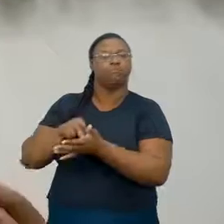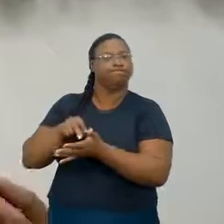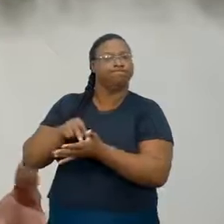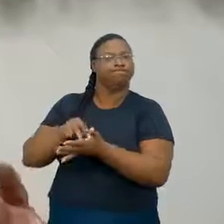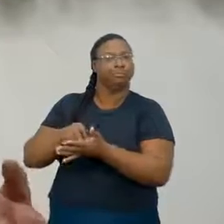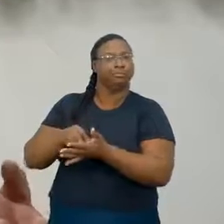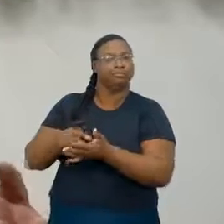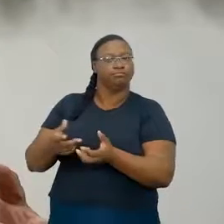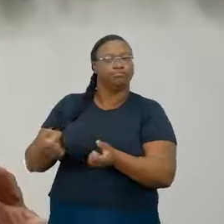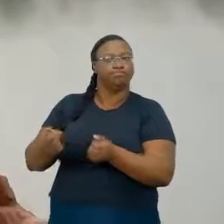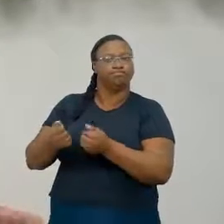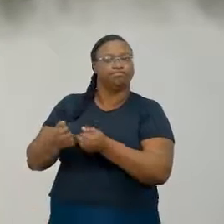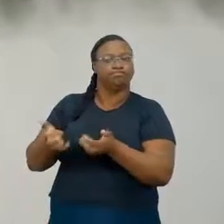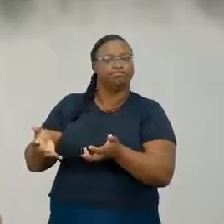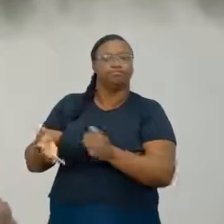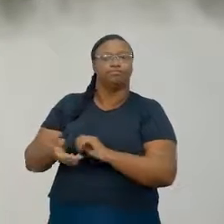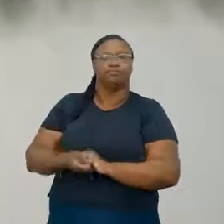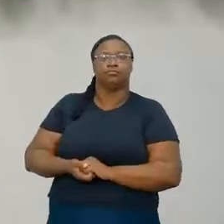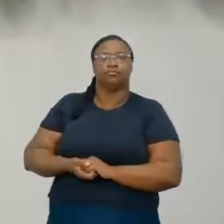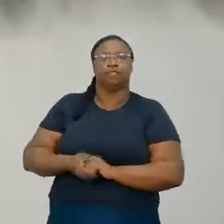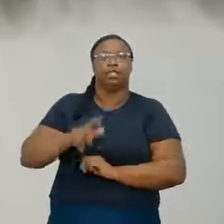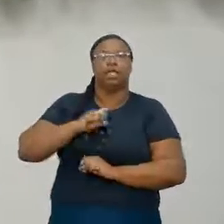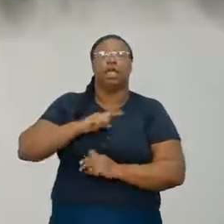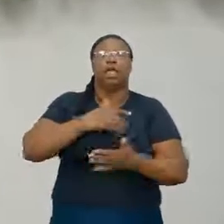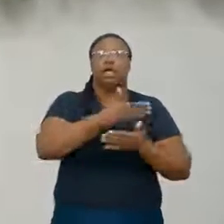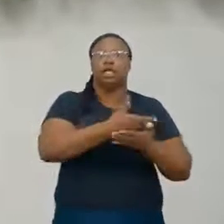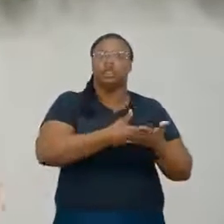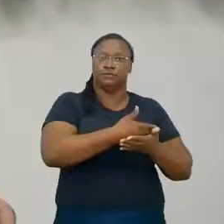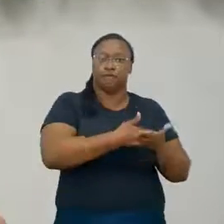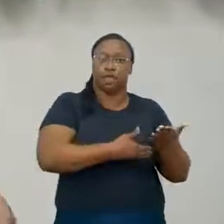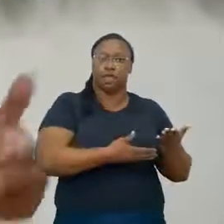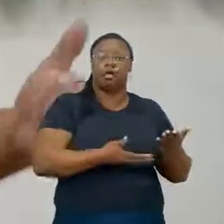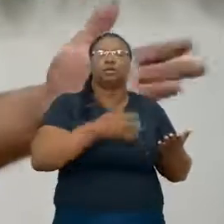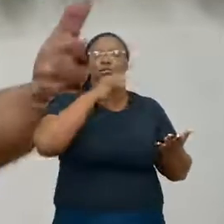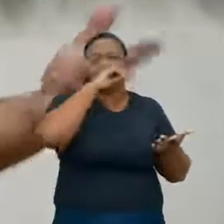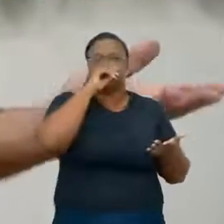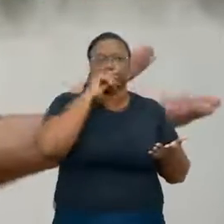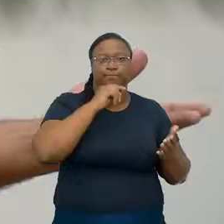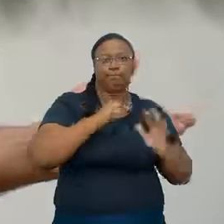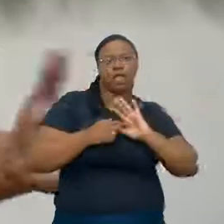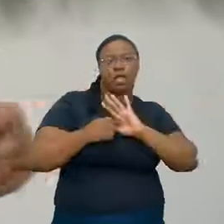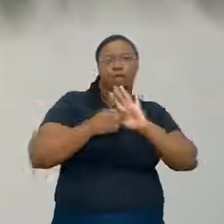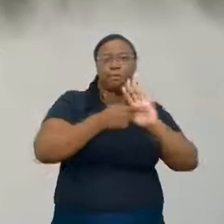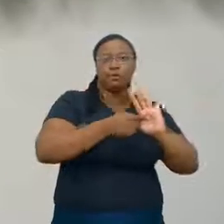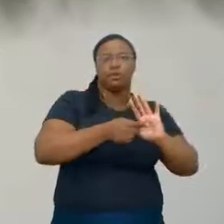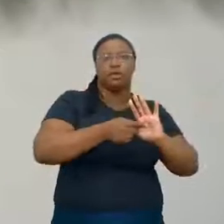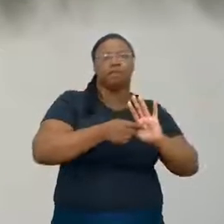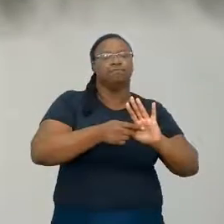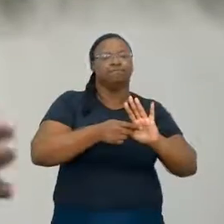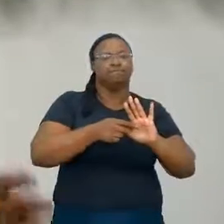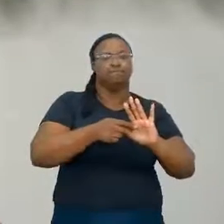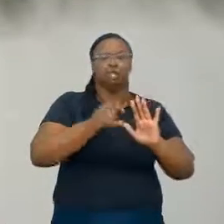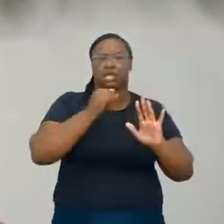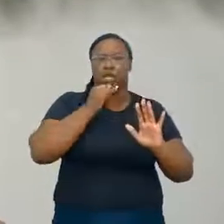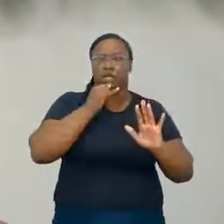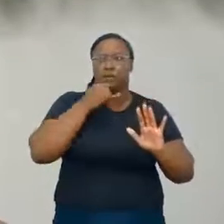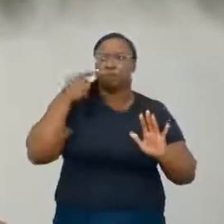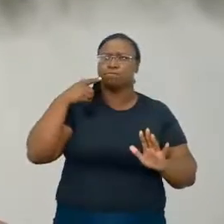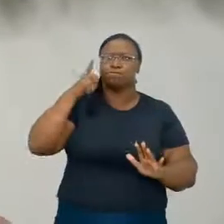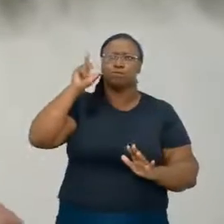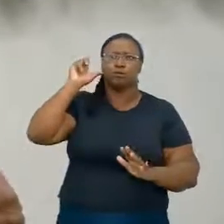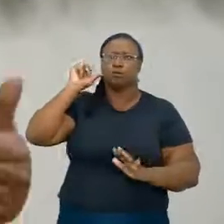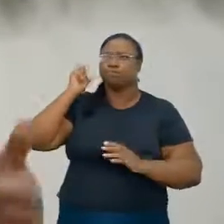e tendo essa criatividade que é notória da rede. A gente veio ontem de um espaço brilhante